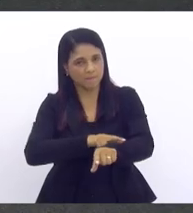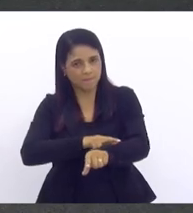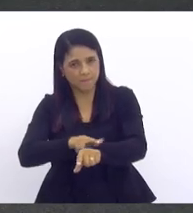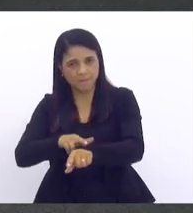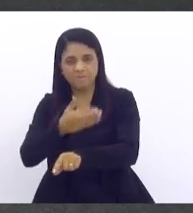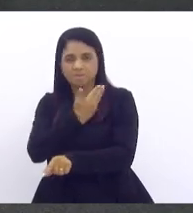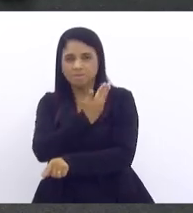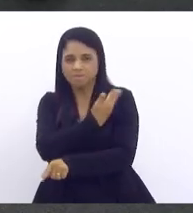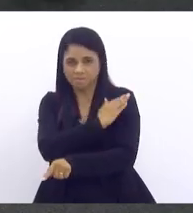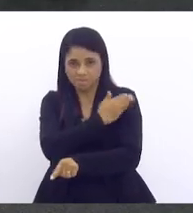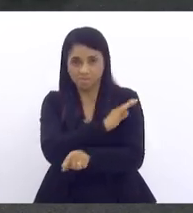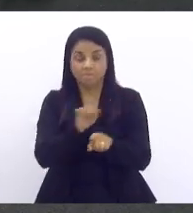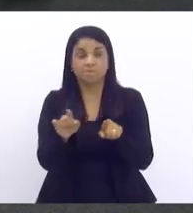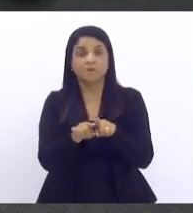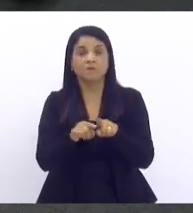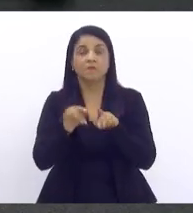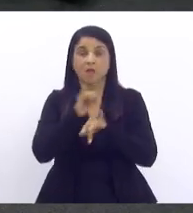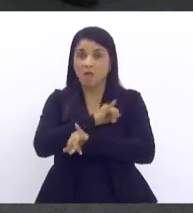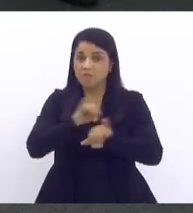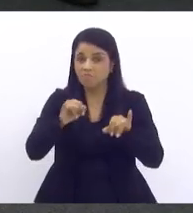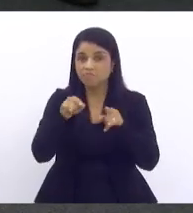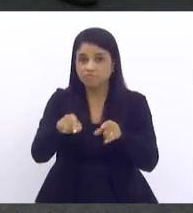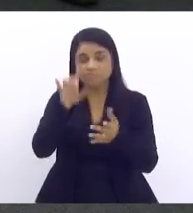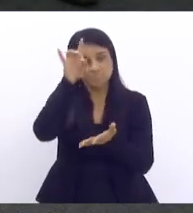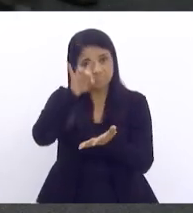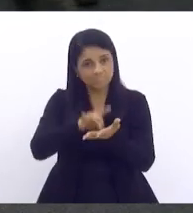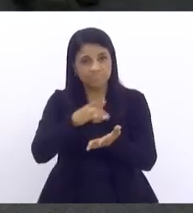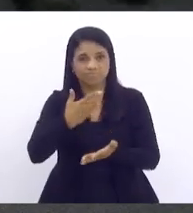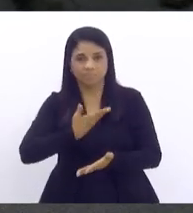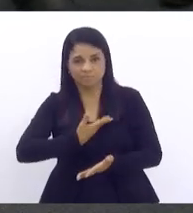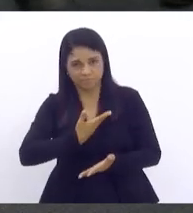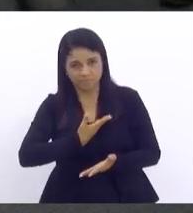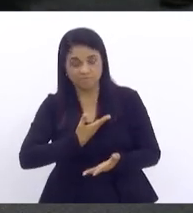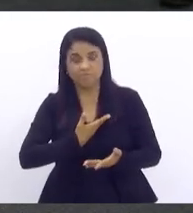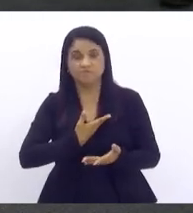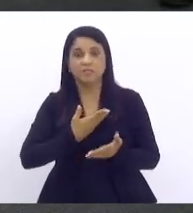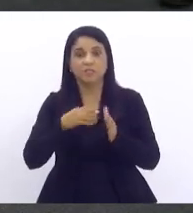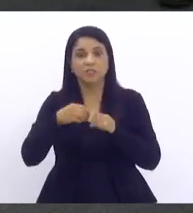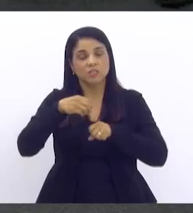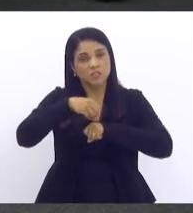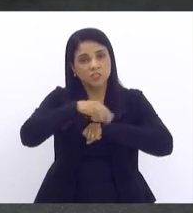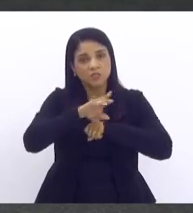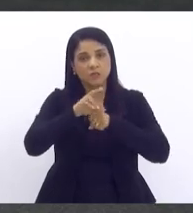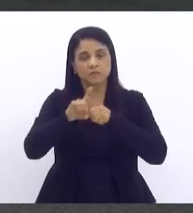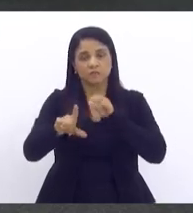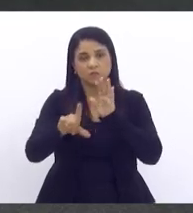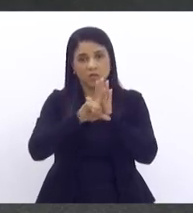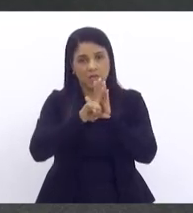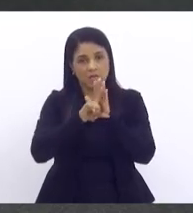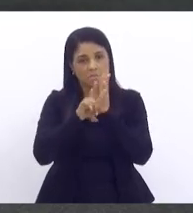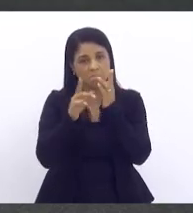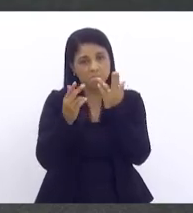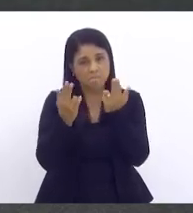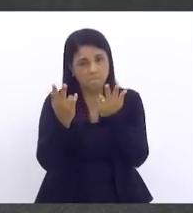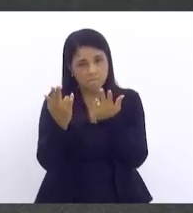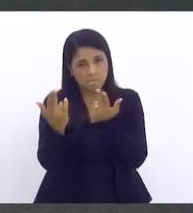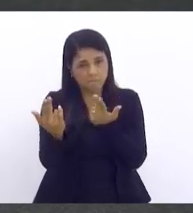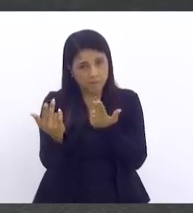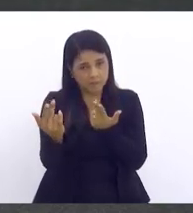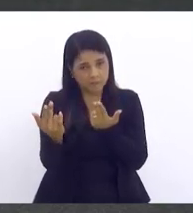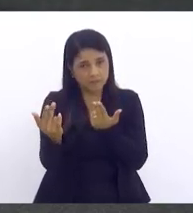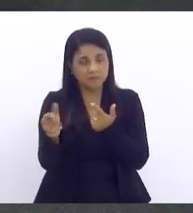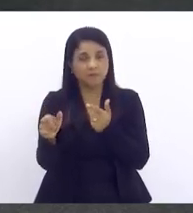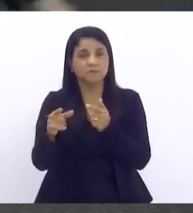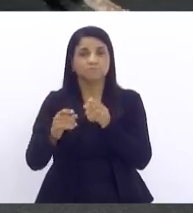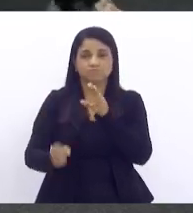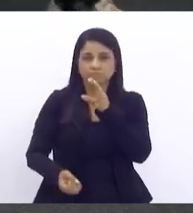afirmar, presidente e demais colegas, que nós fizemos uma indicação similar, né, propondo a